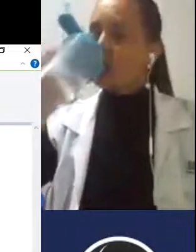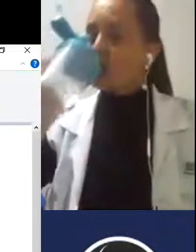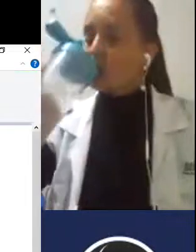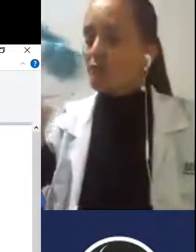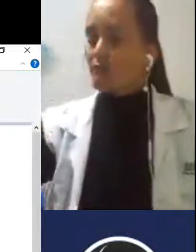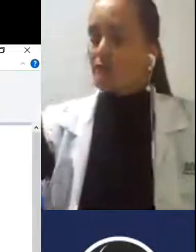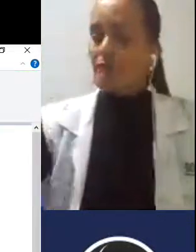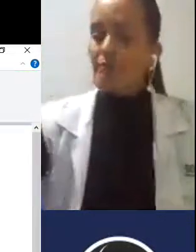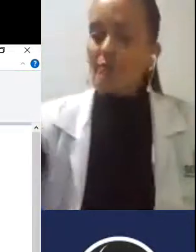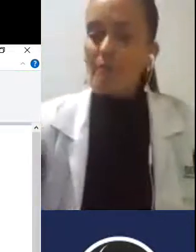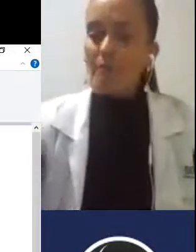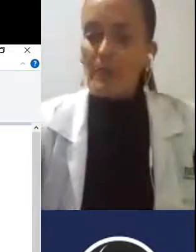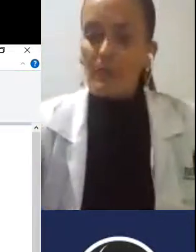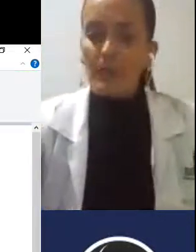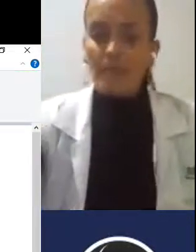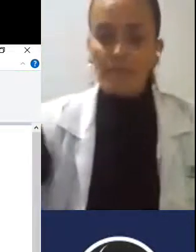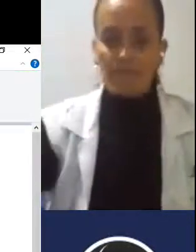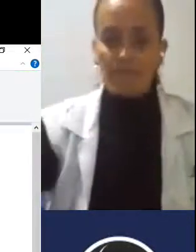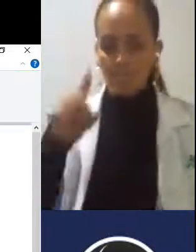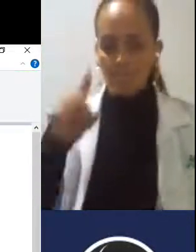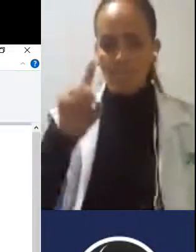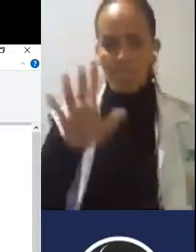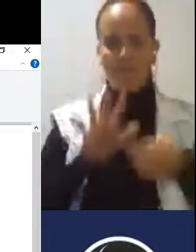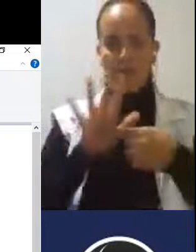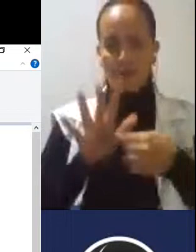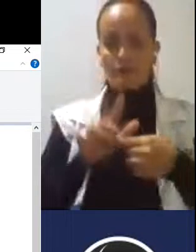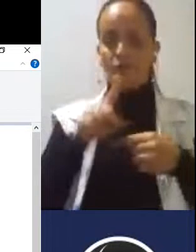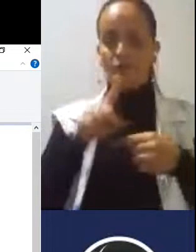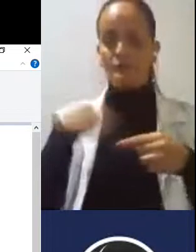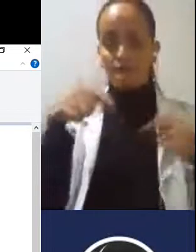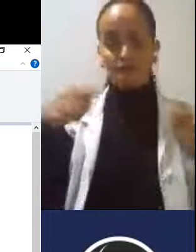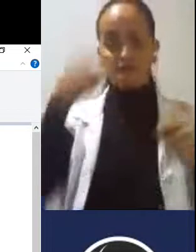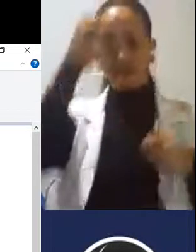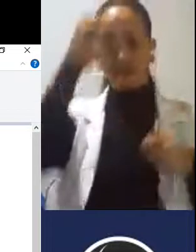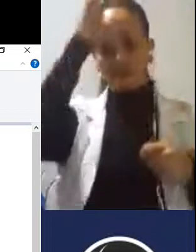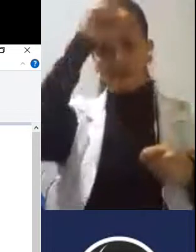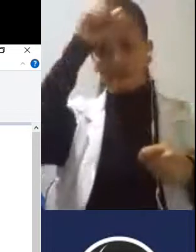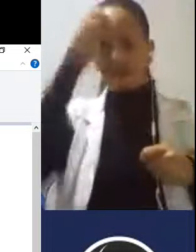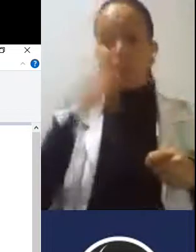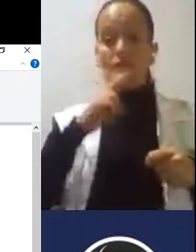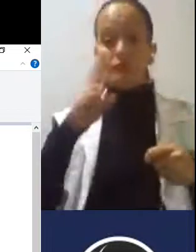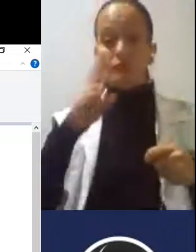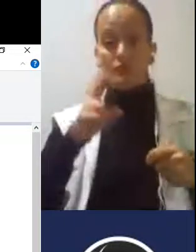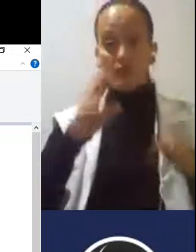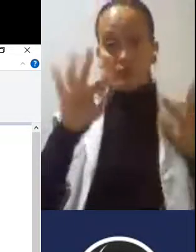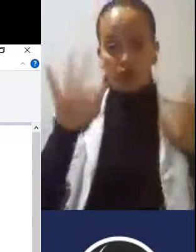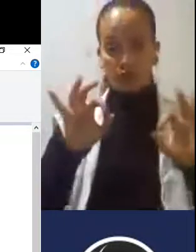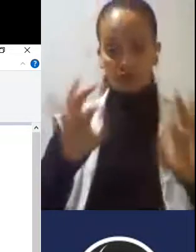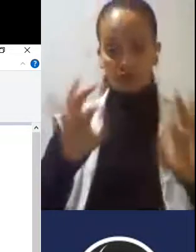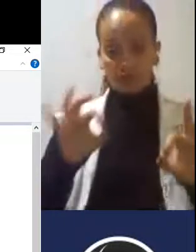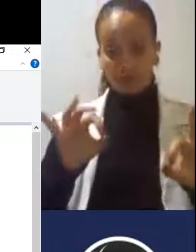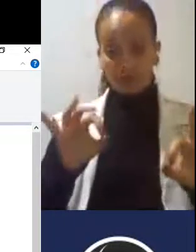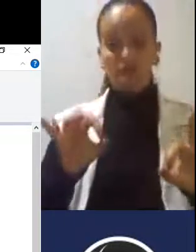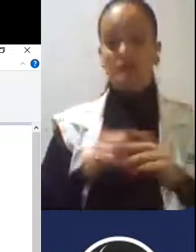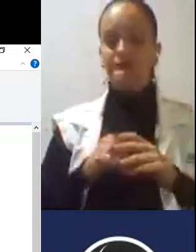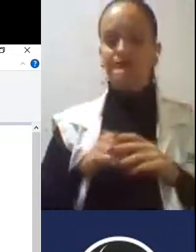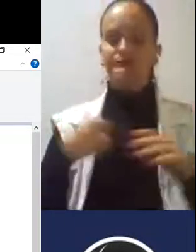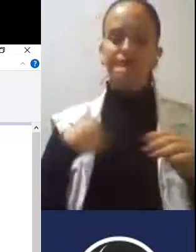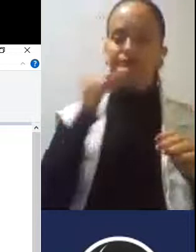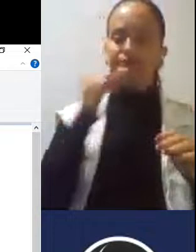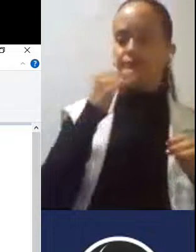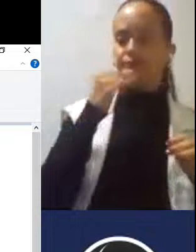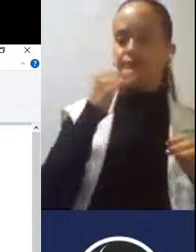representar. O importante mesmo é vocês obterem o valor final aqui em ampere, certo? Ah, professor, eu tenho 90 miliampere. Como